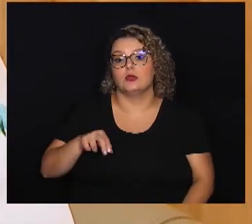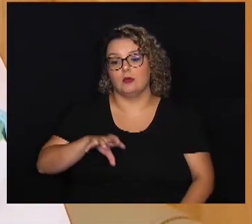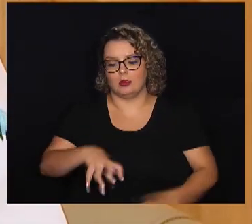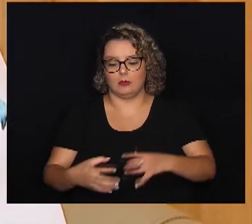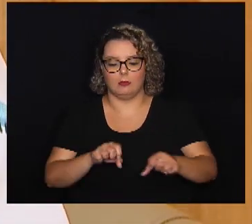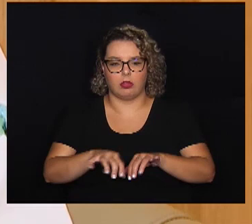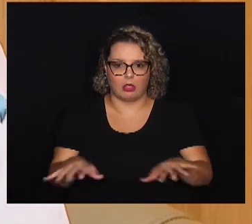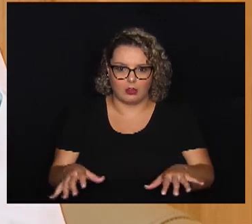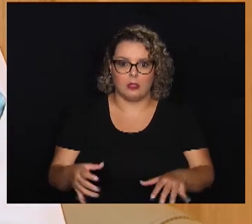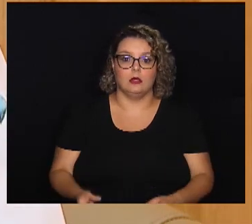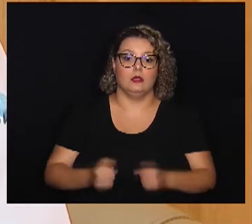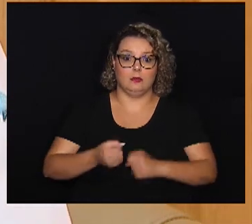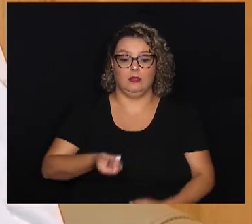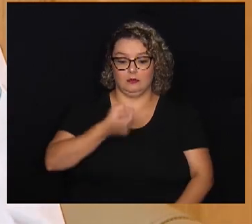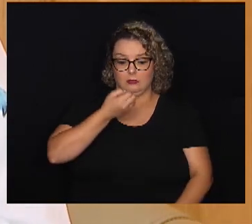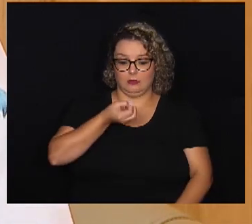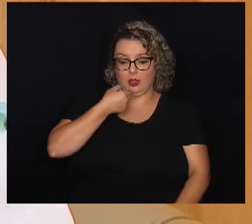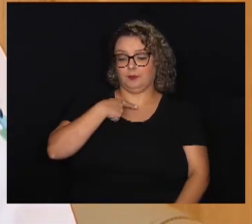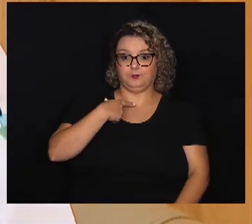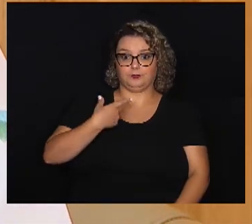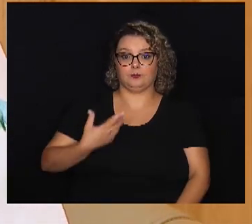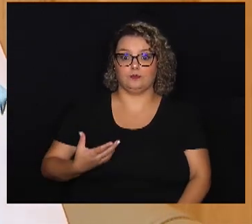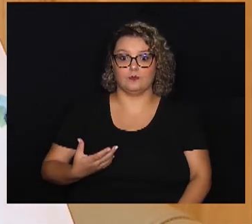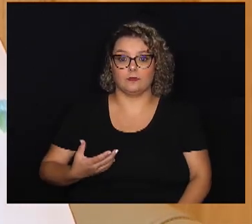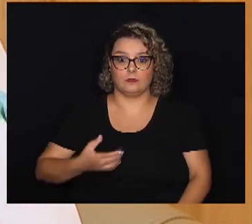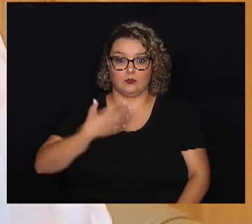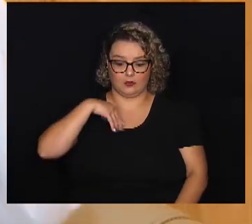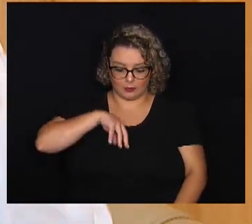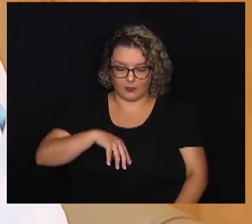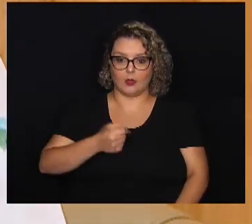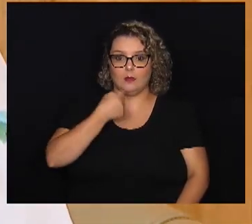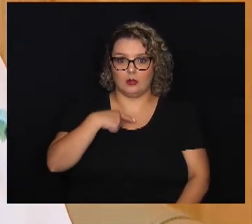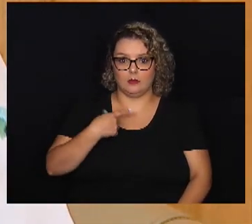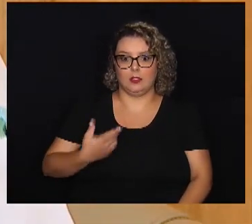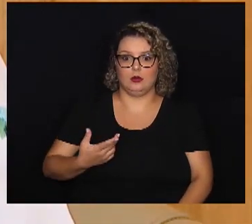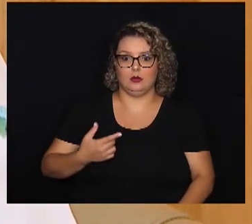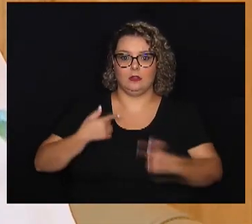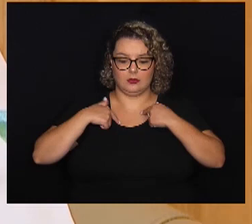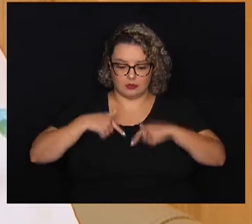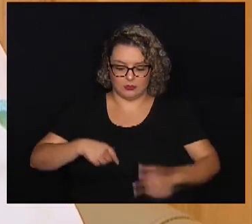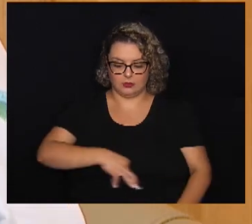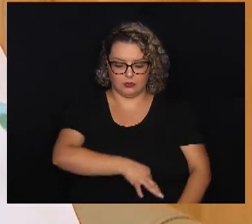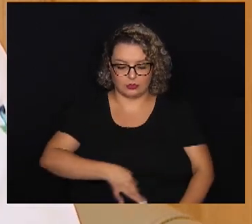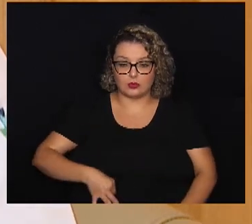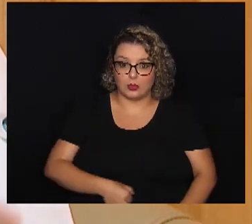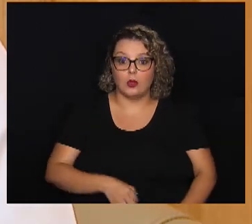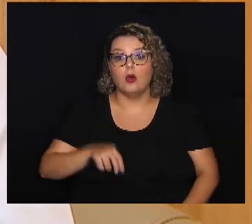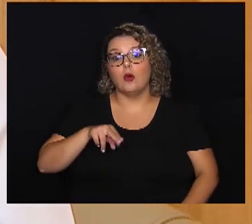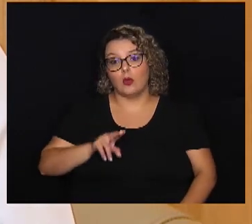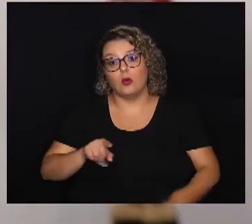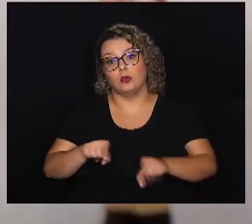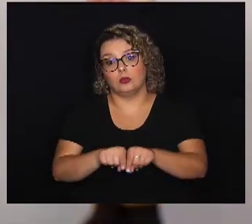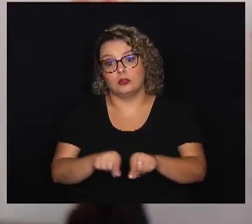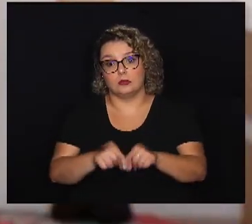que podem ser ingeridas até pelo trato gastrointestinal, pela boca e para o trato gastrointestinal, como para a